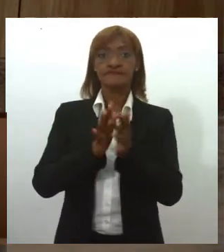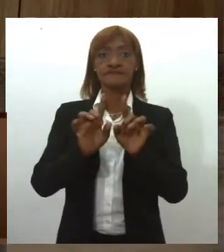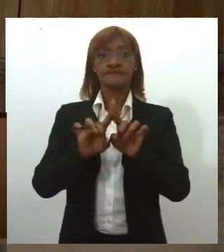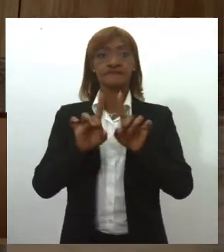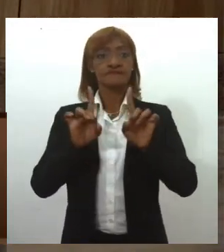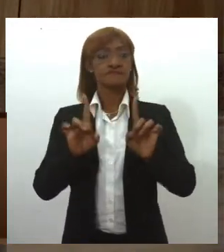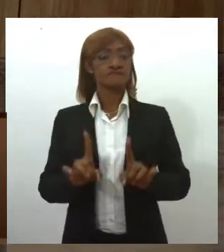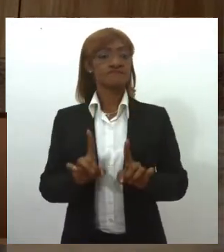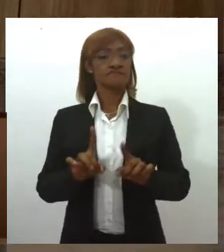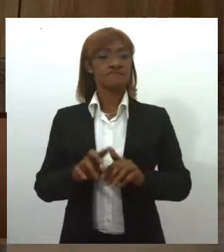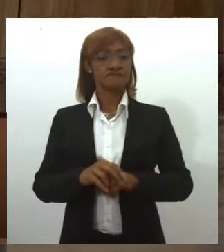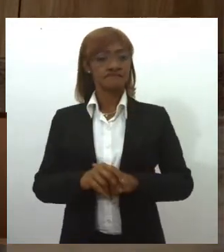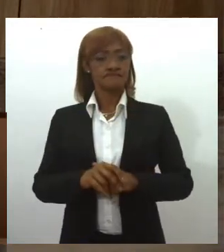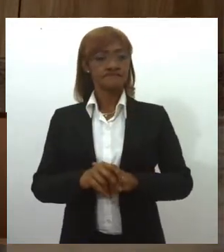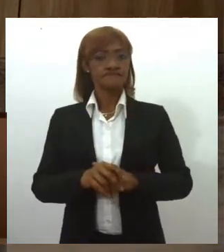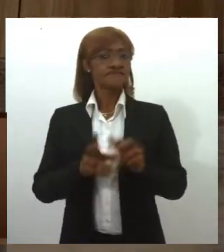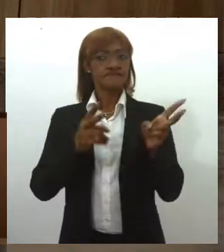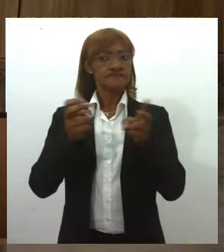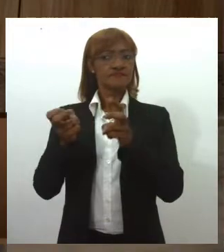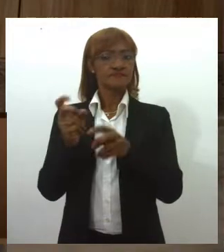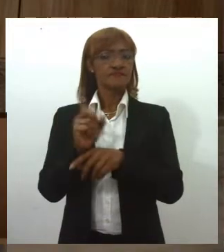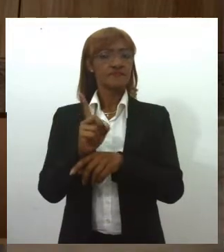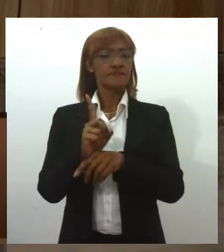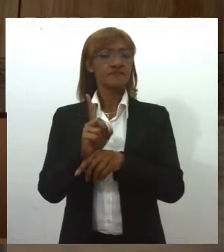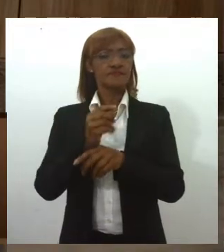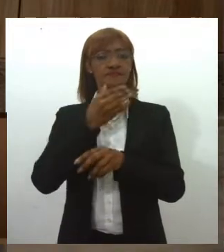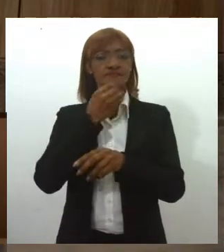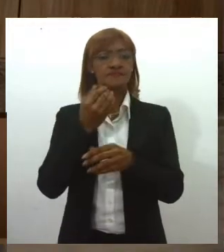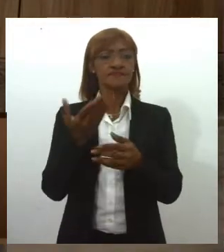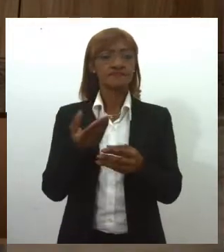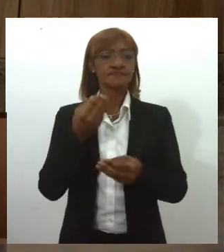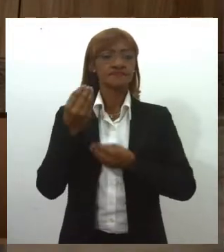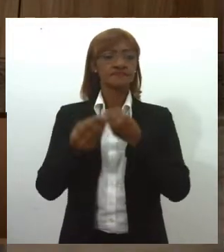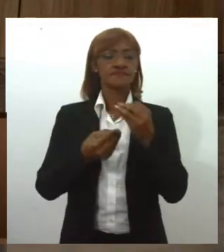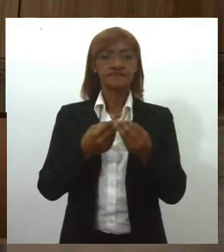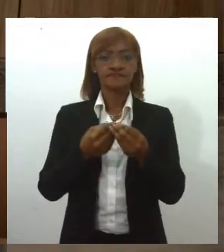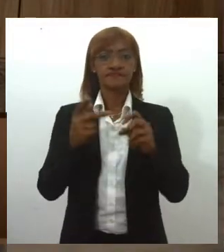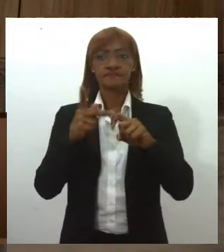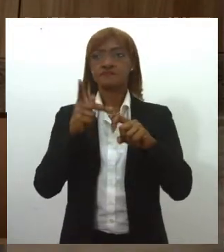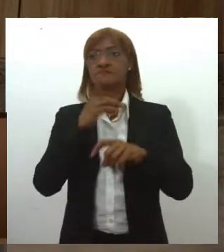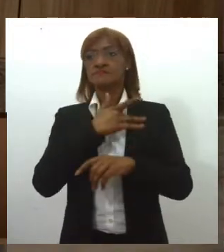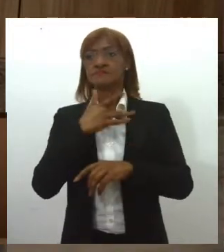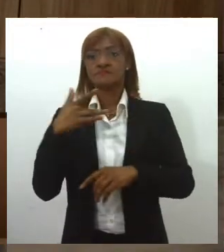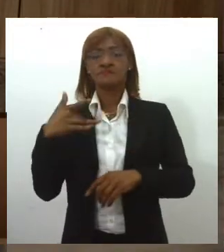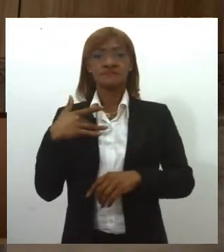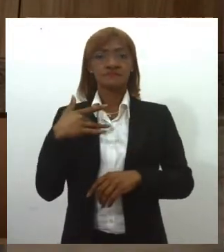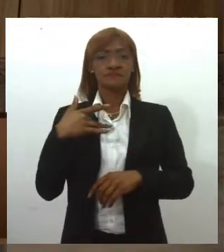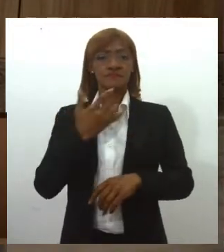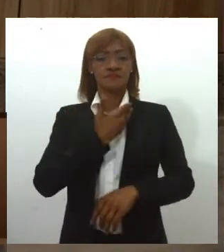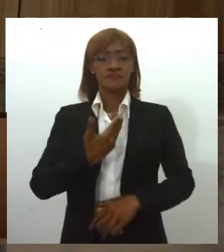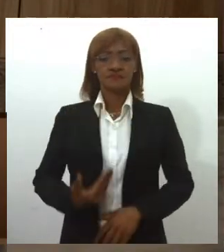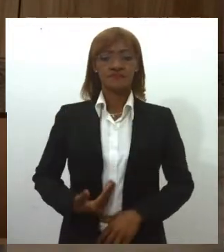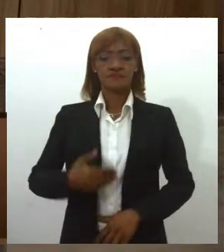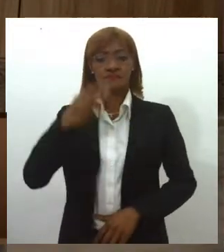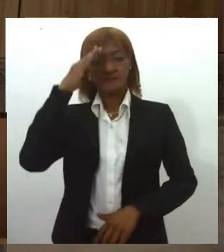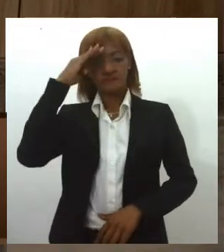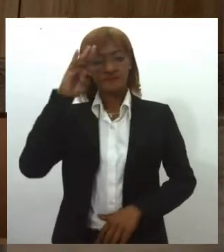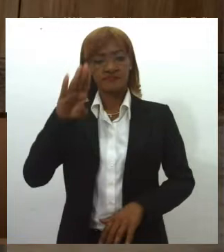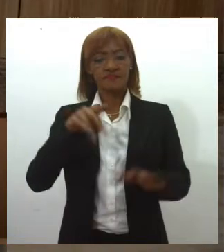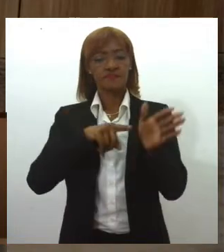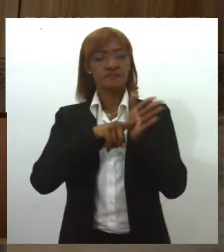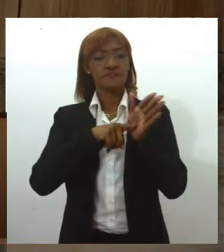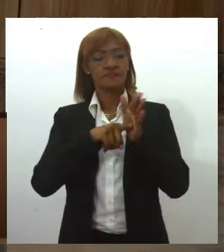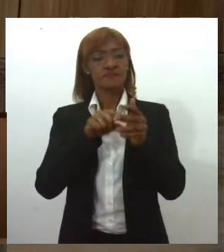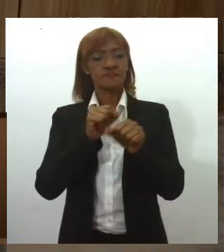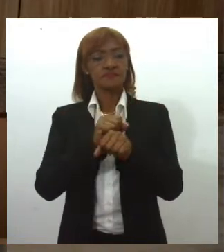efetividade também nesse chamamento dos homens na rede pública, principalmente para a realização desses exames.